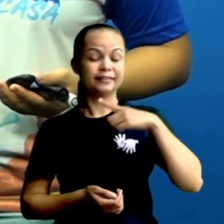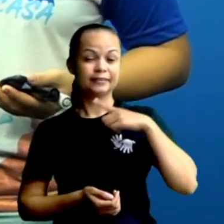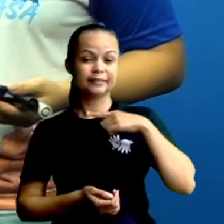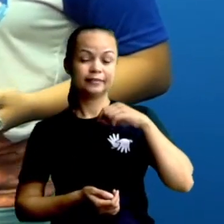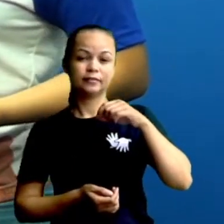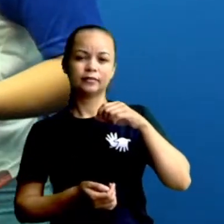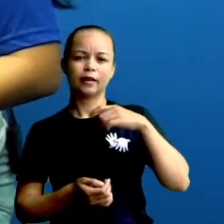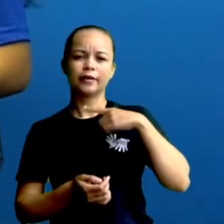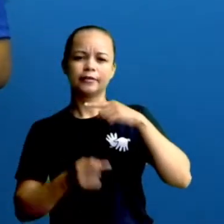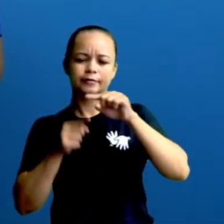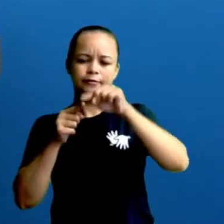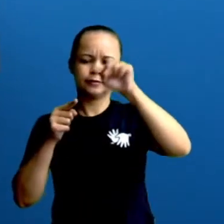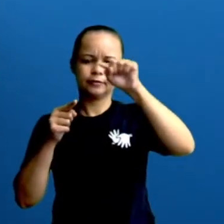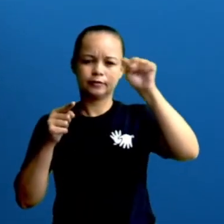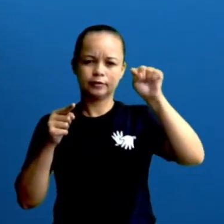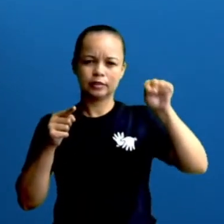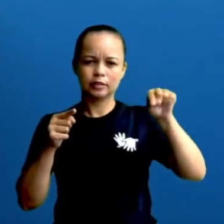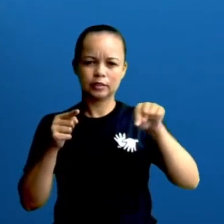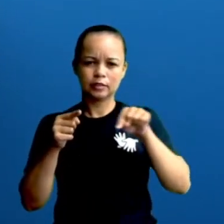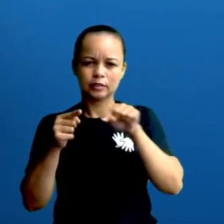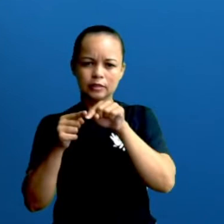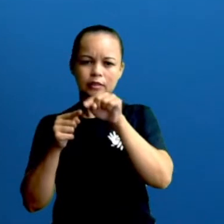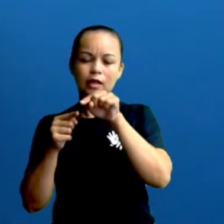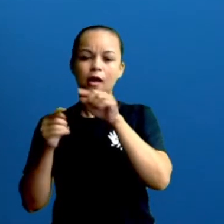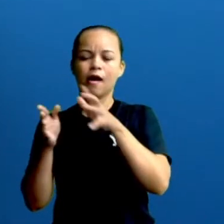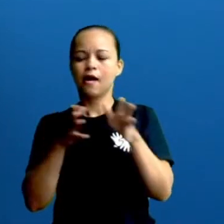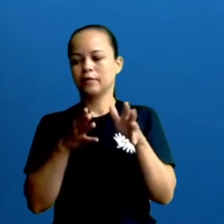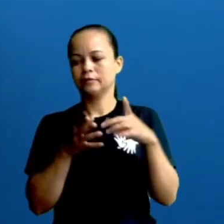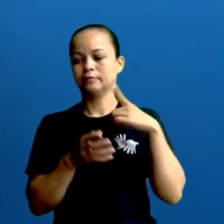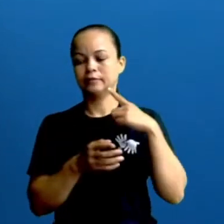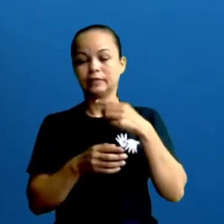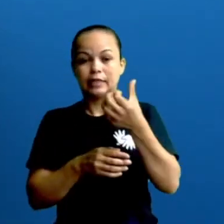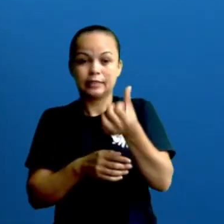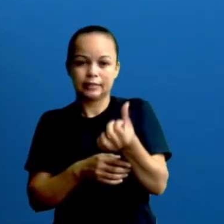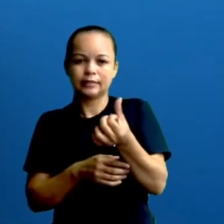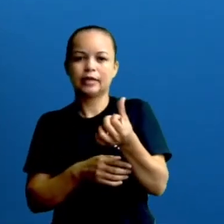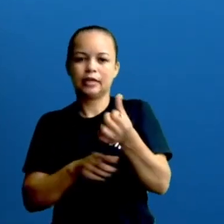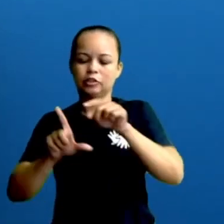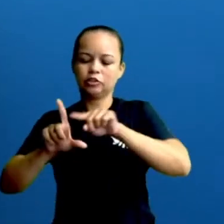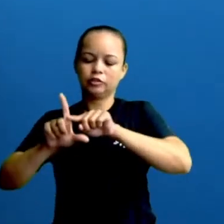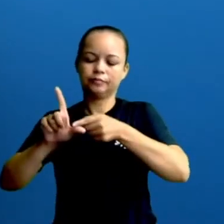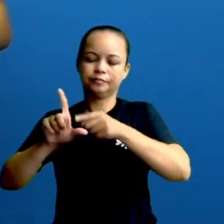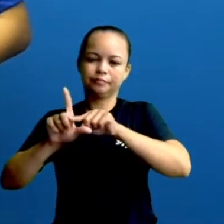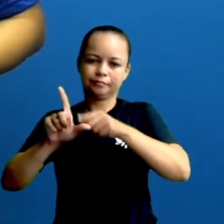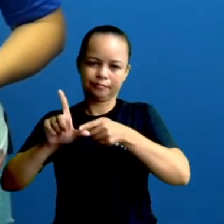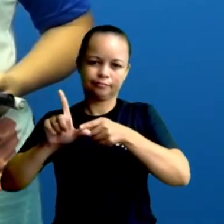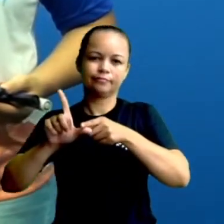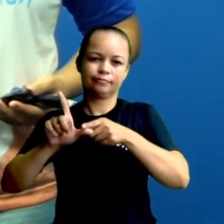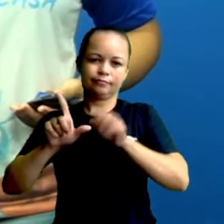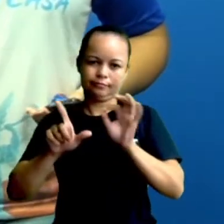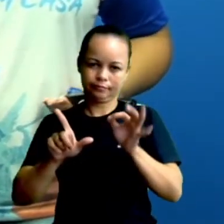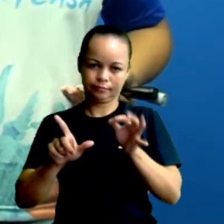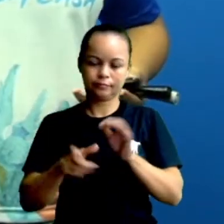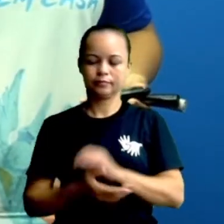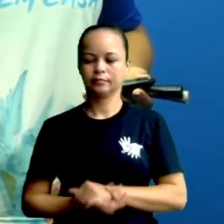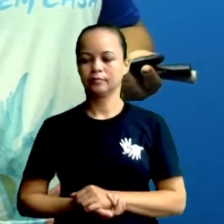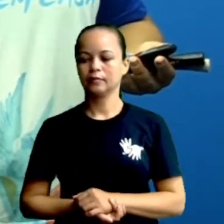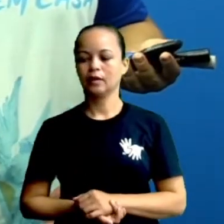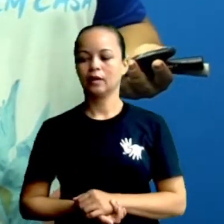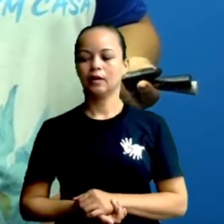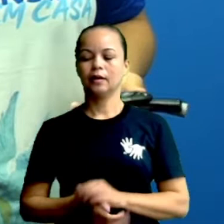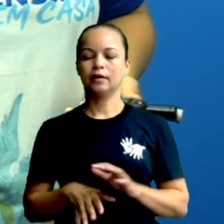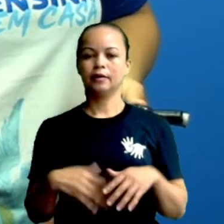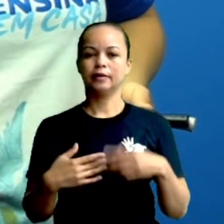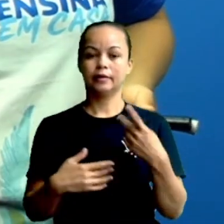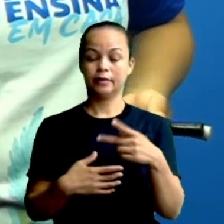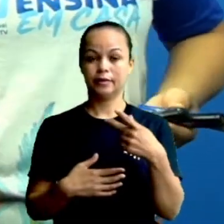tem 6 lados, ele tem 6 ângulos, tá certo? E